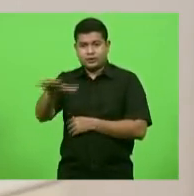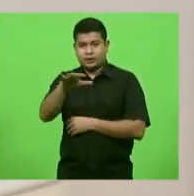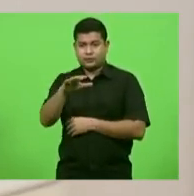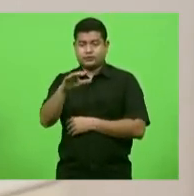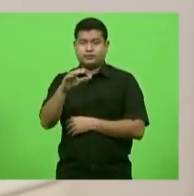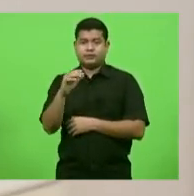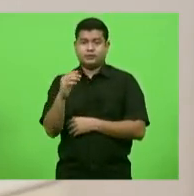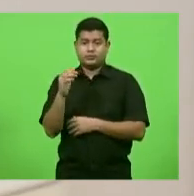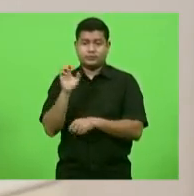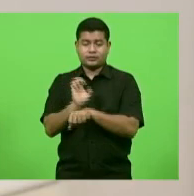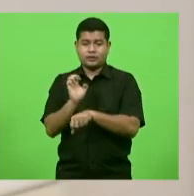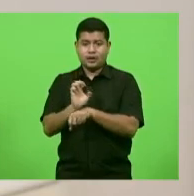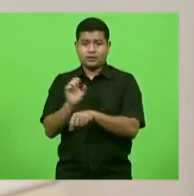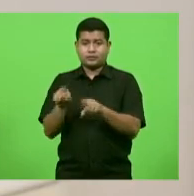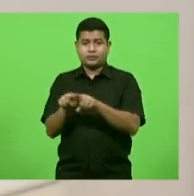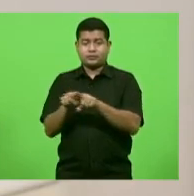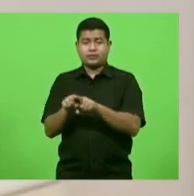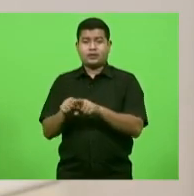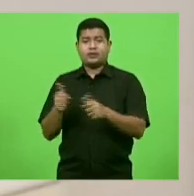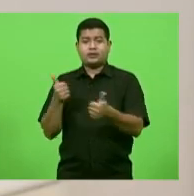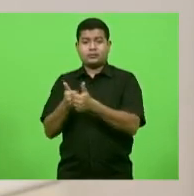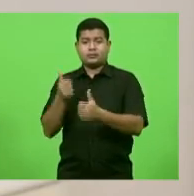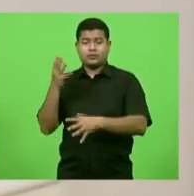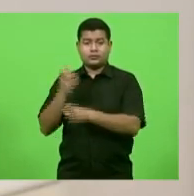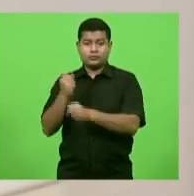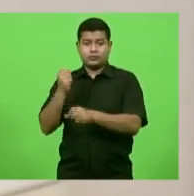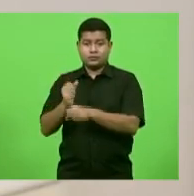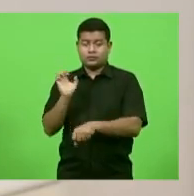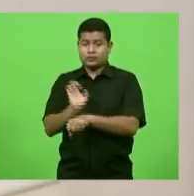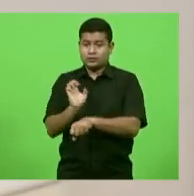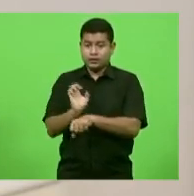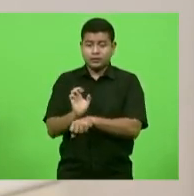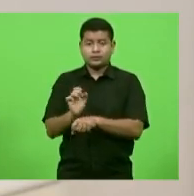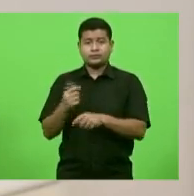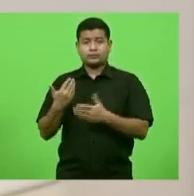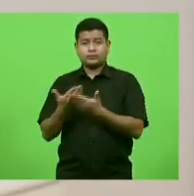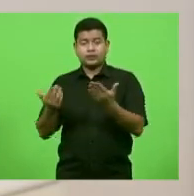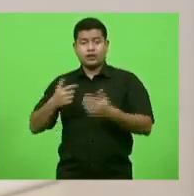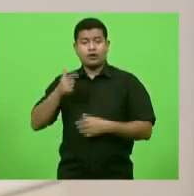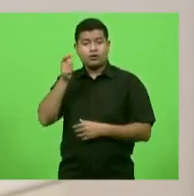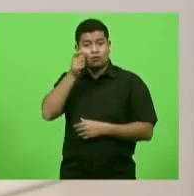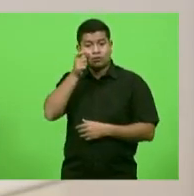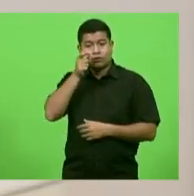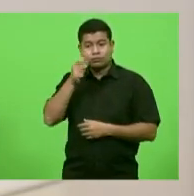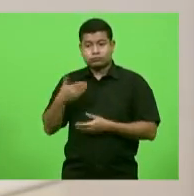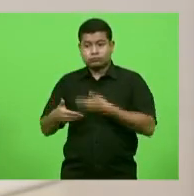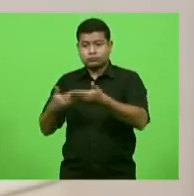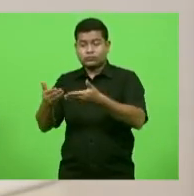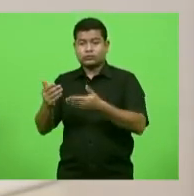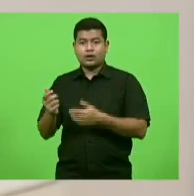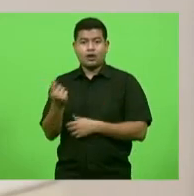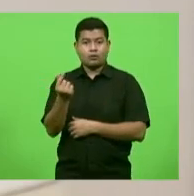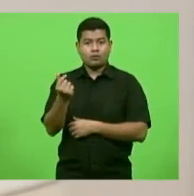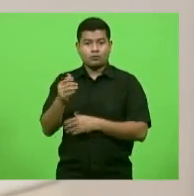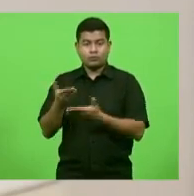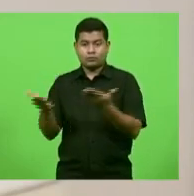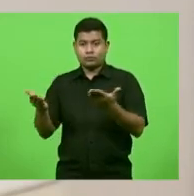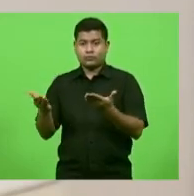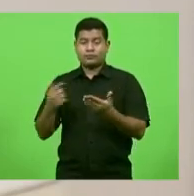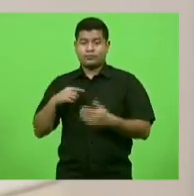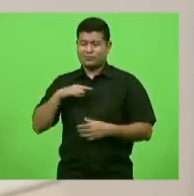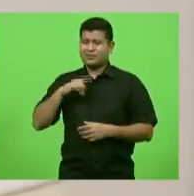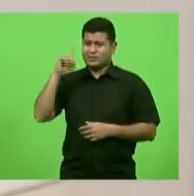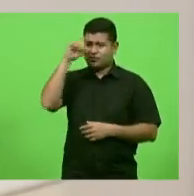Contas do Estado, justamente para que nós possamos acompanhar esse andamento desses preços. E temos realmente encontrado bastante